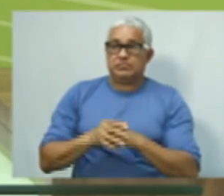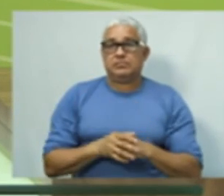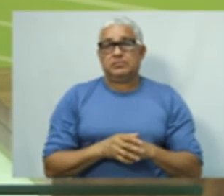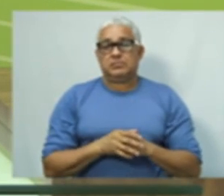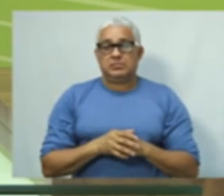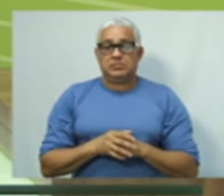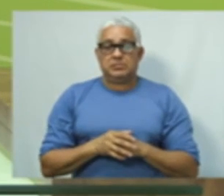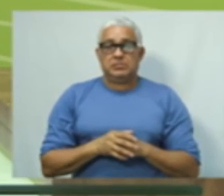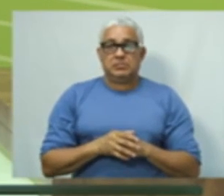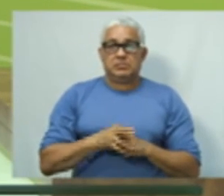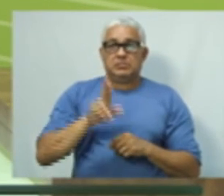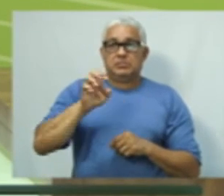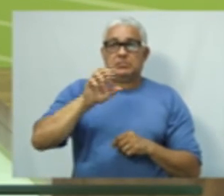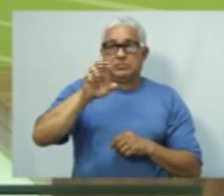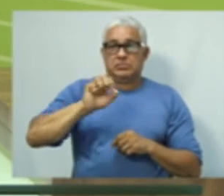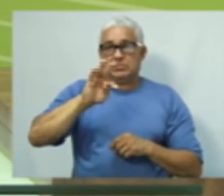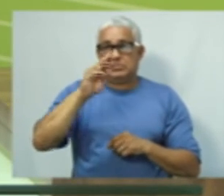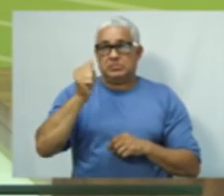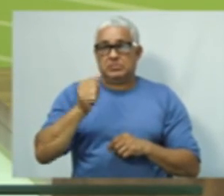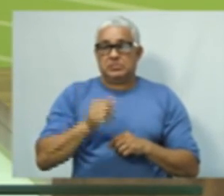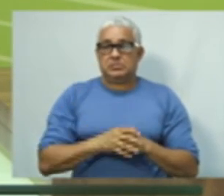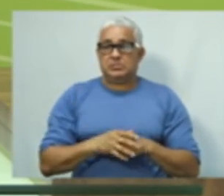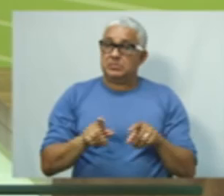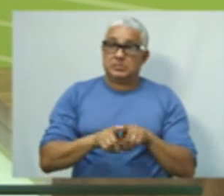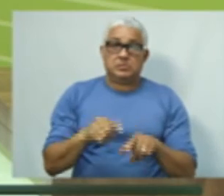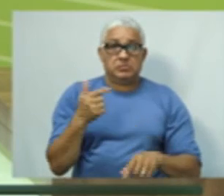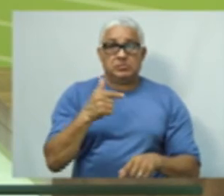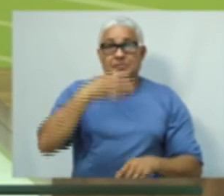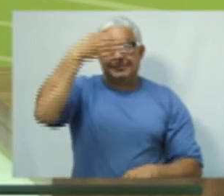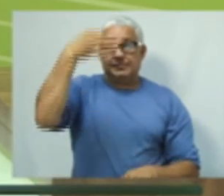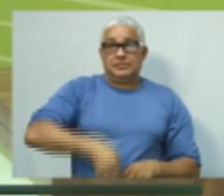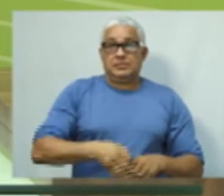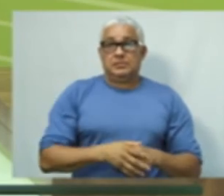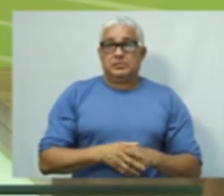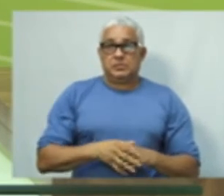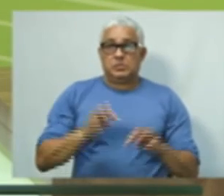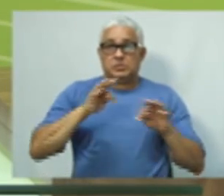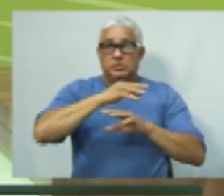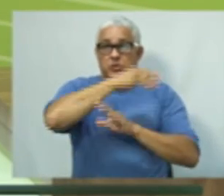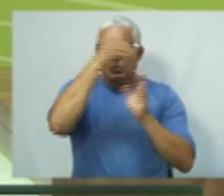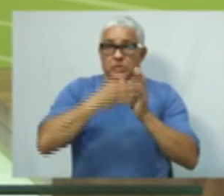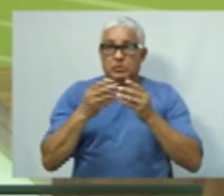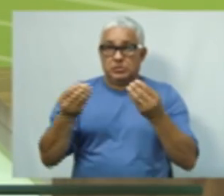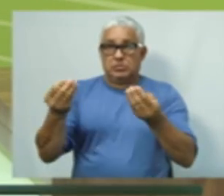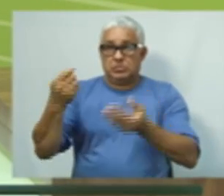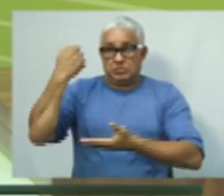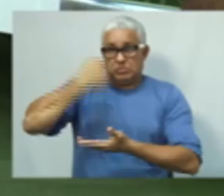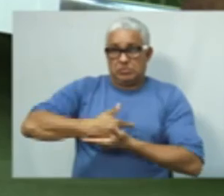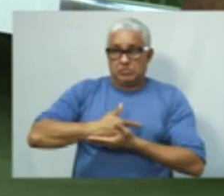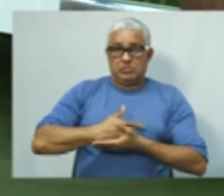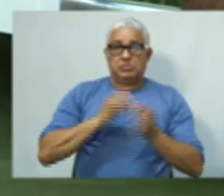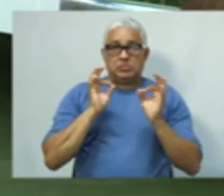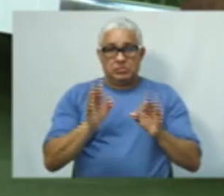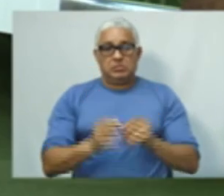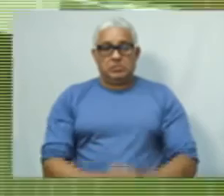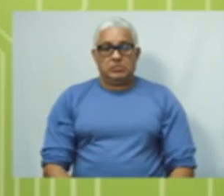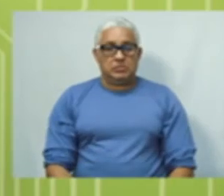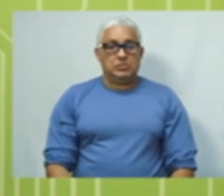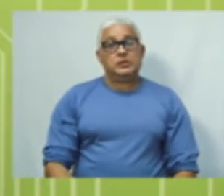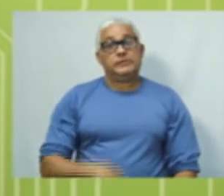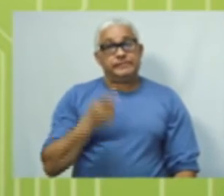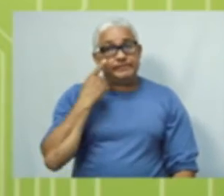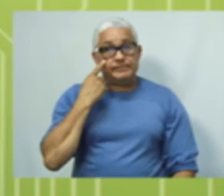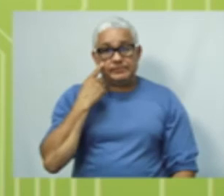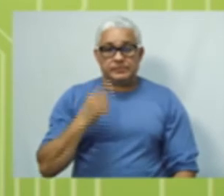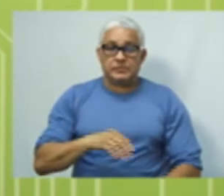das receitas a receber, que você também não tem certeza se vai receber todas. Certo, professora? Certinho. Então, vocês vejam que